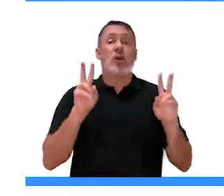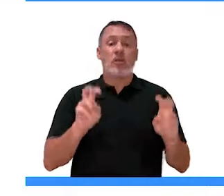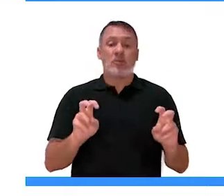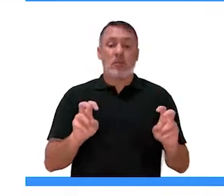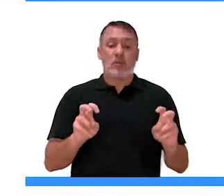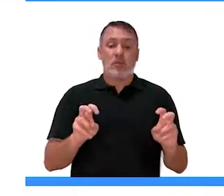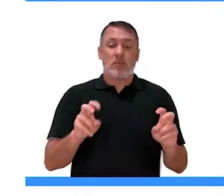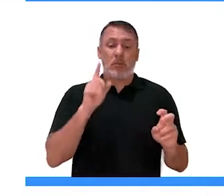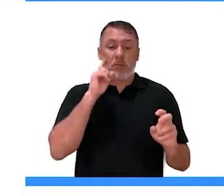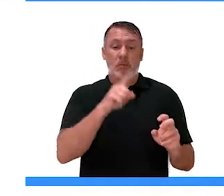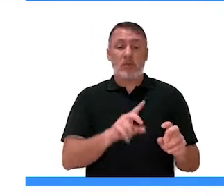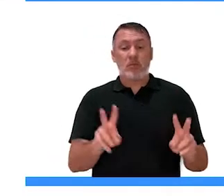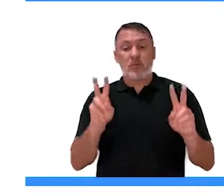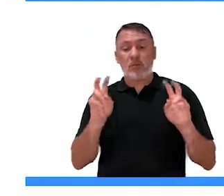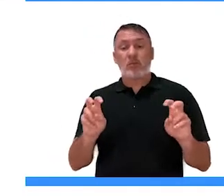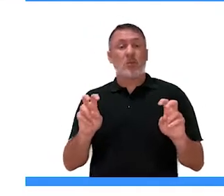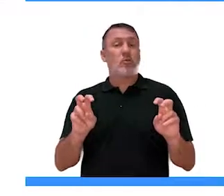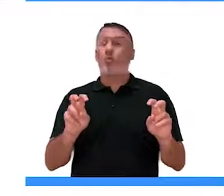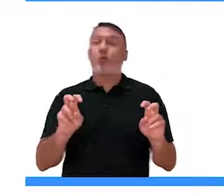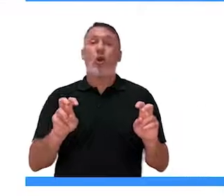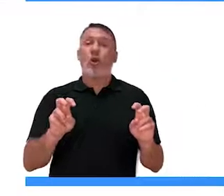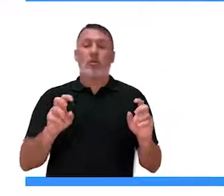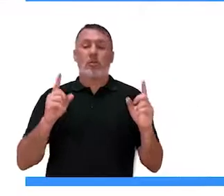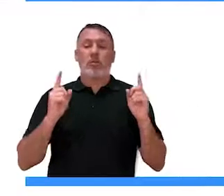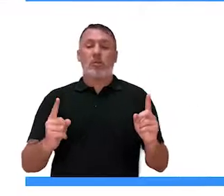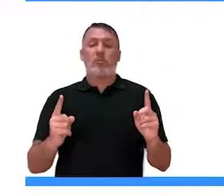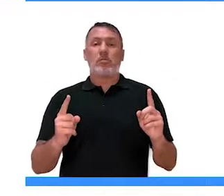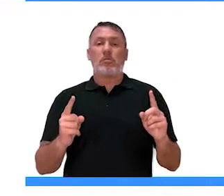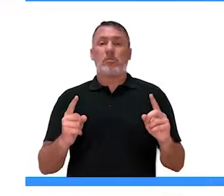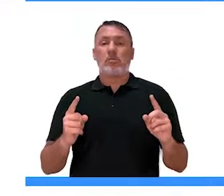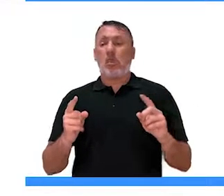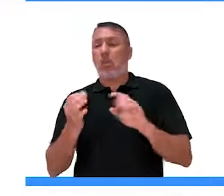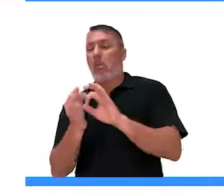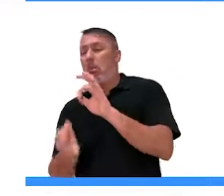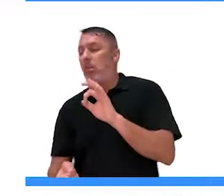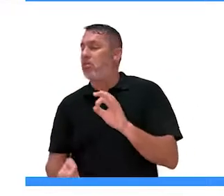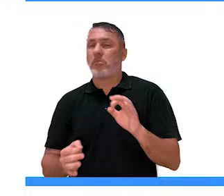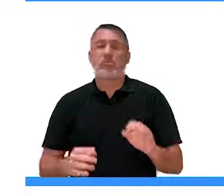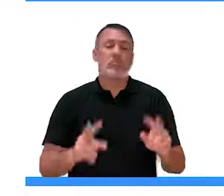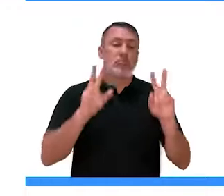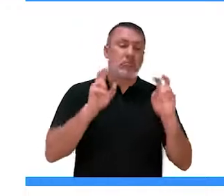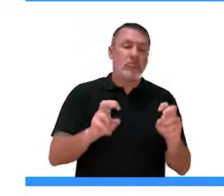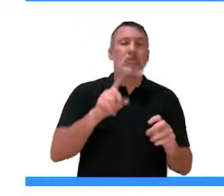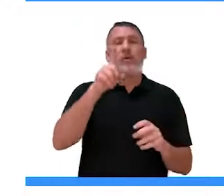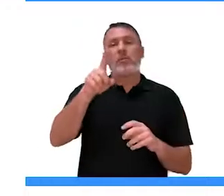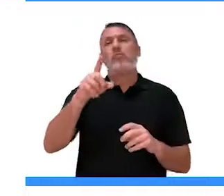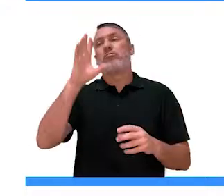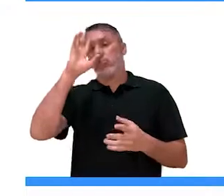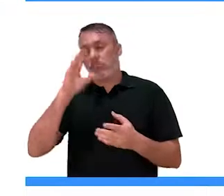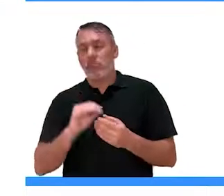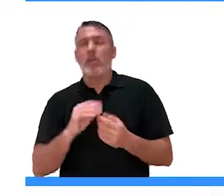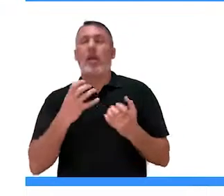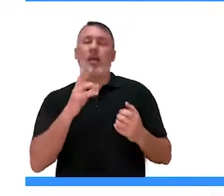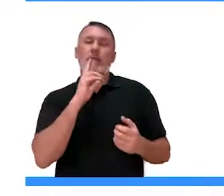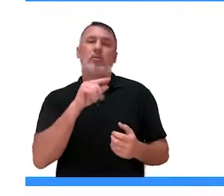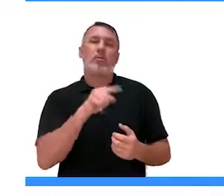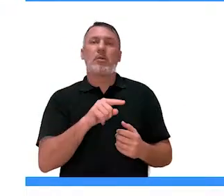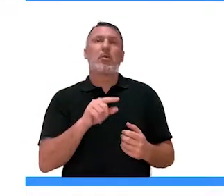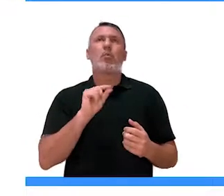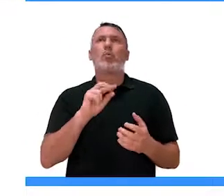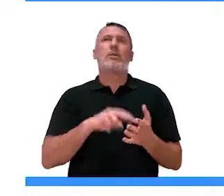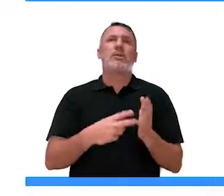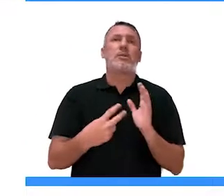XXI, elementos do futuro, vitaminas da indústria. Essas são as aspas que aparecem no texto. E você volta ao